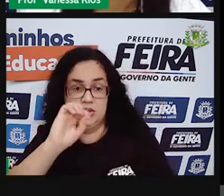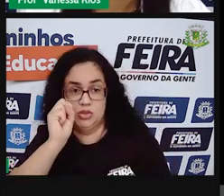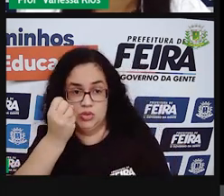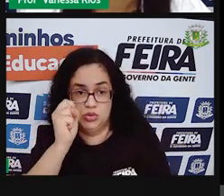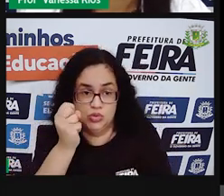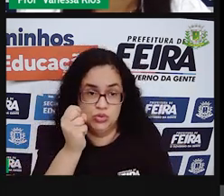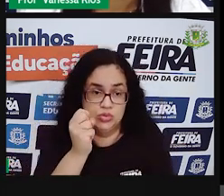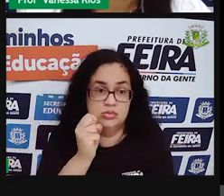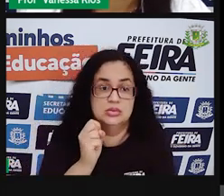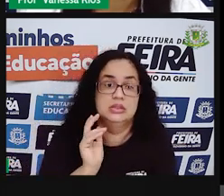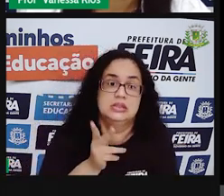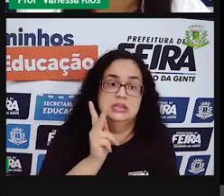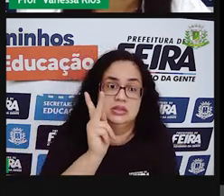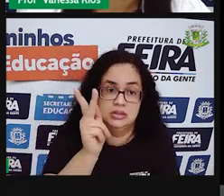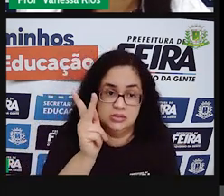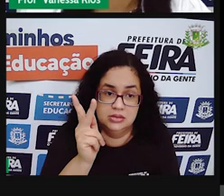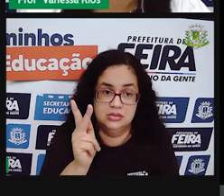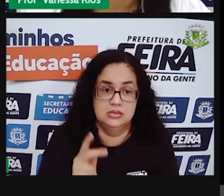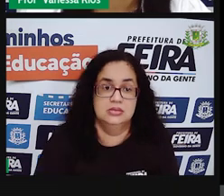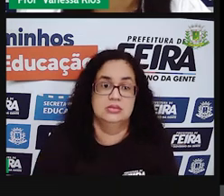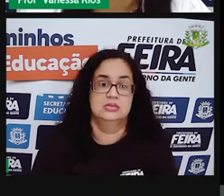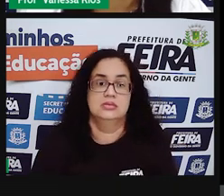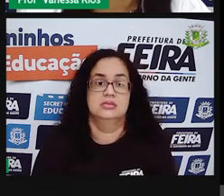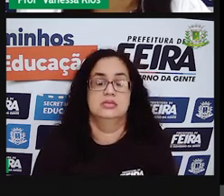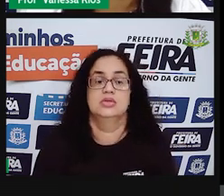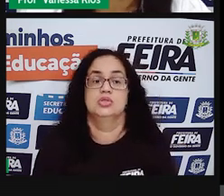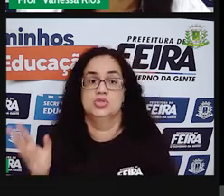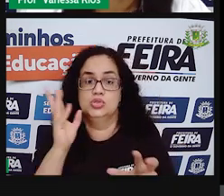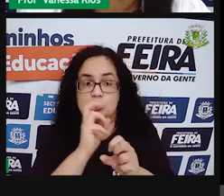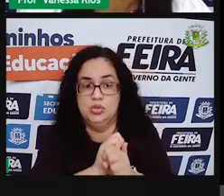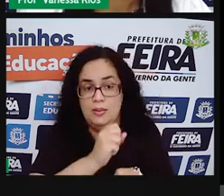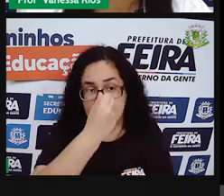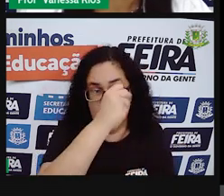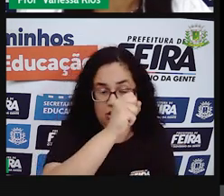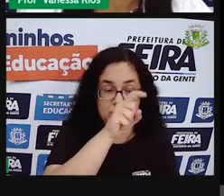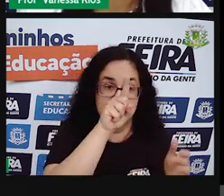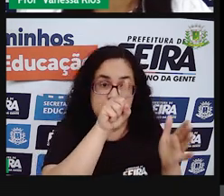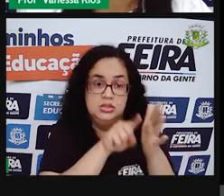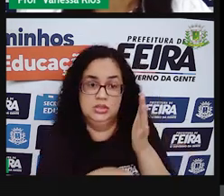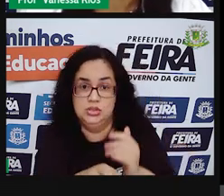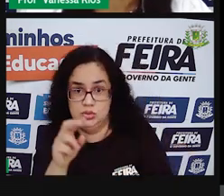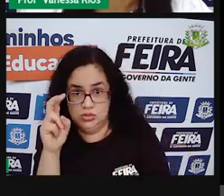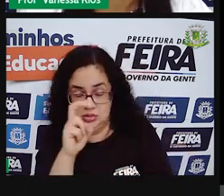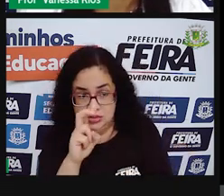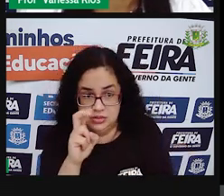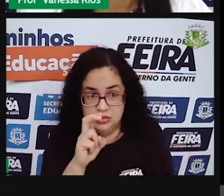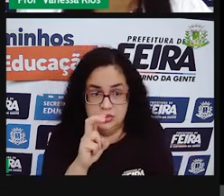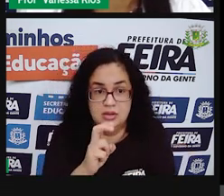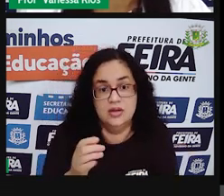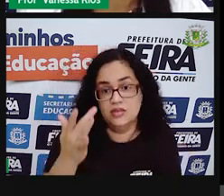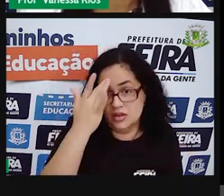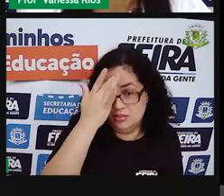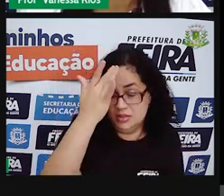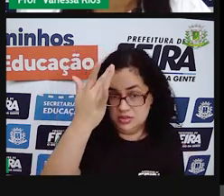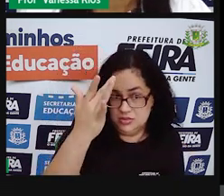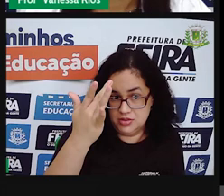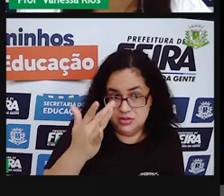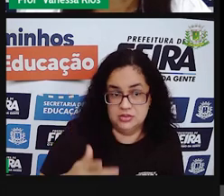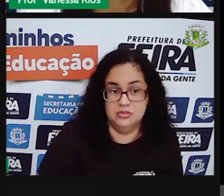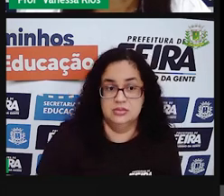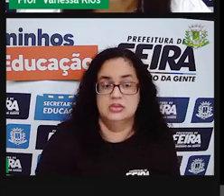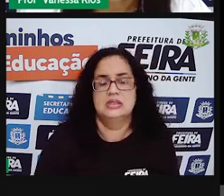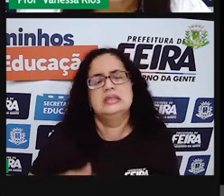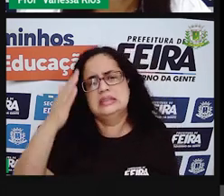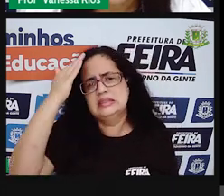8 consecutivamente. Ou a gente pode pensar em somar 8 e subtrair 5, né? Para ficar mais fácil.